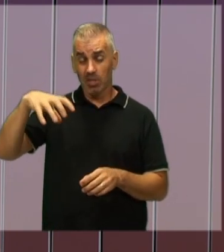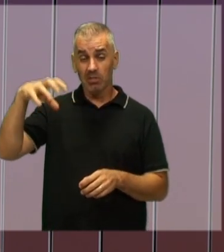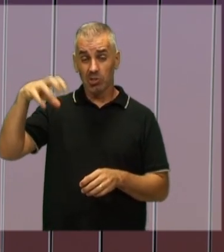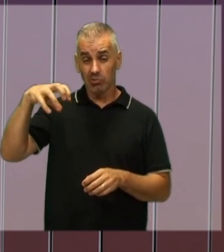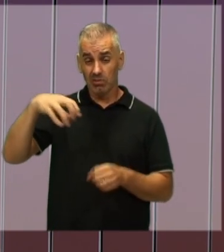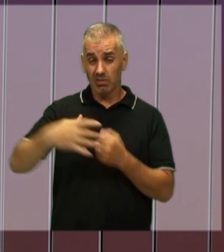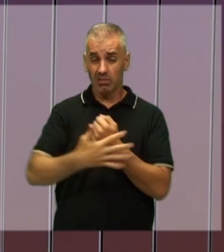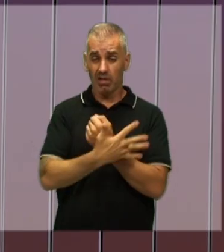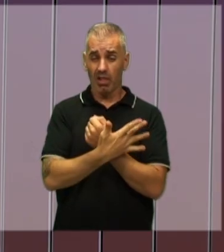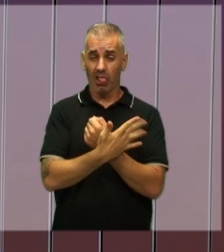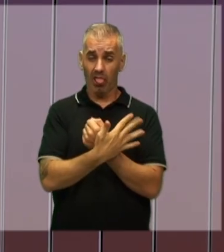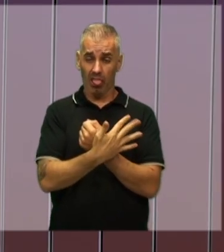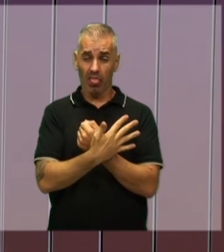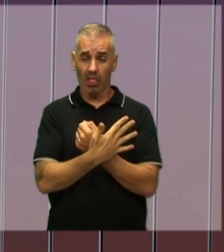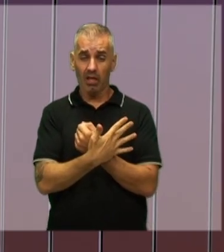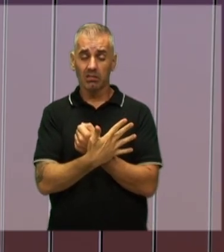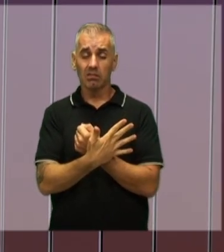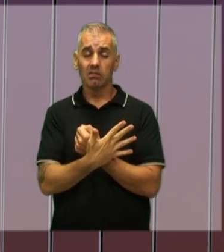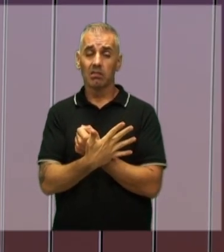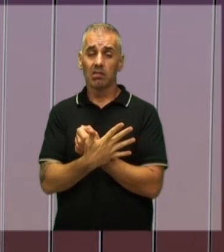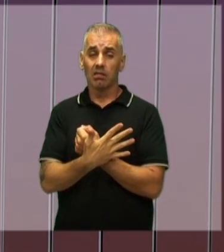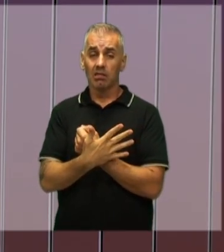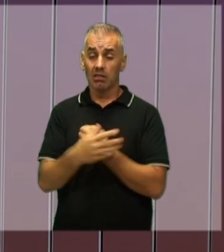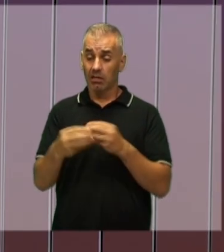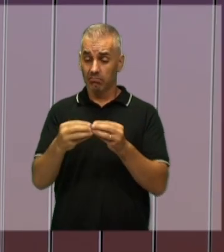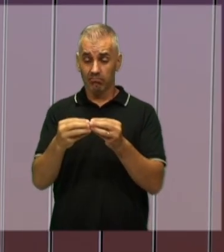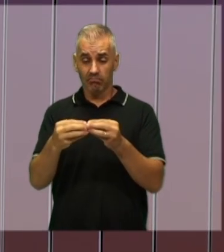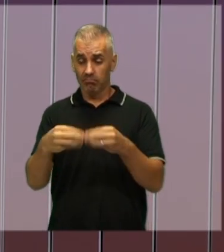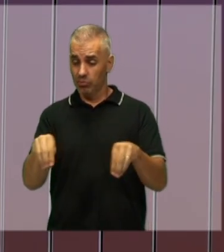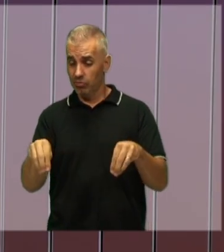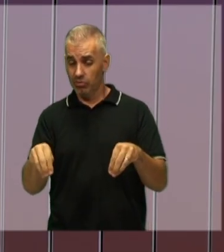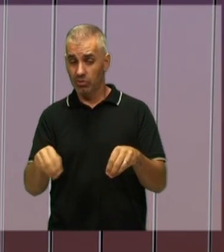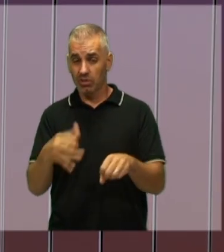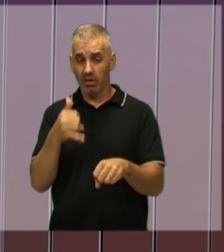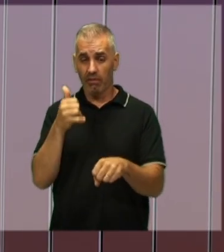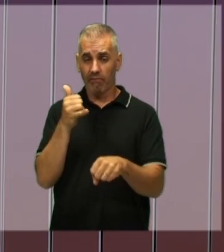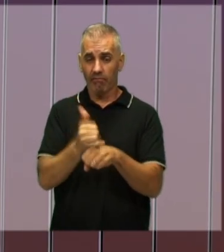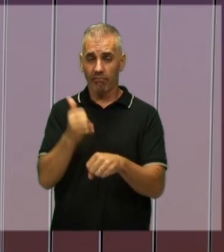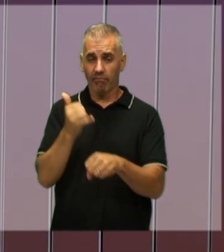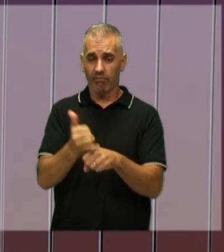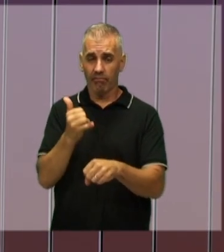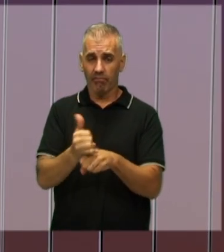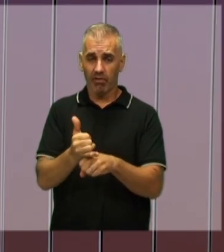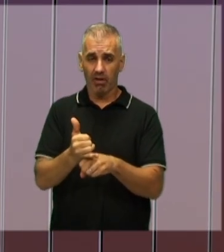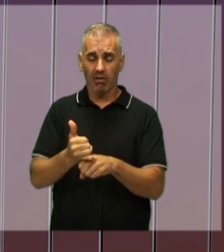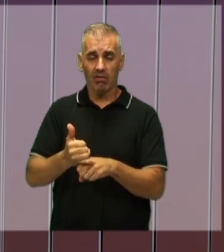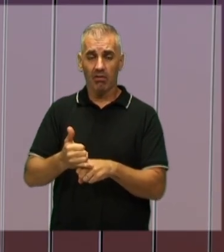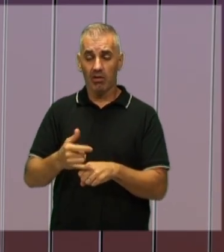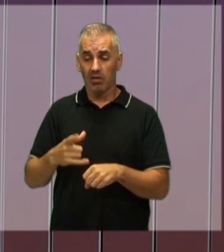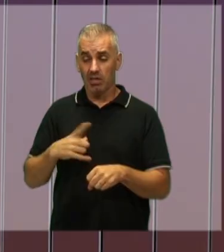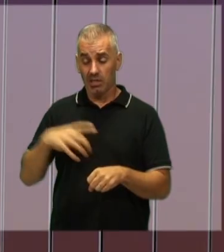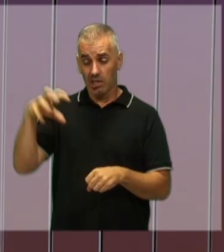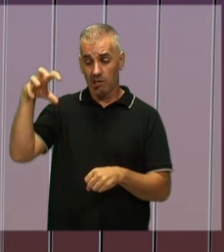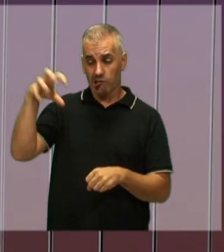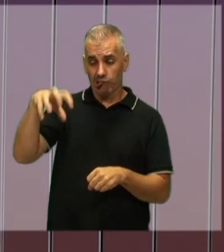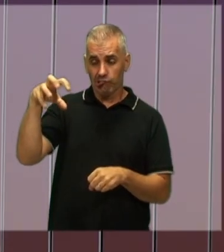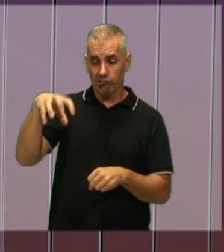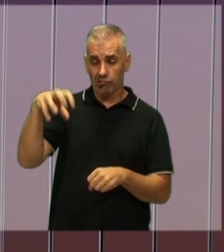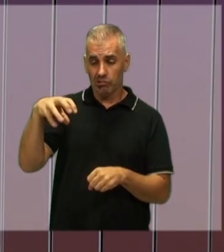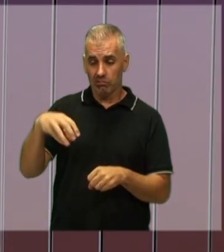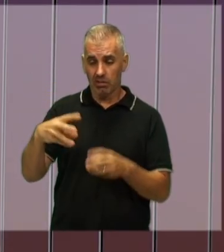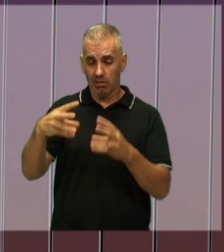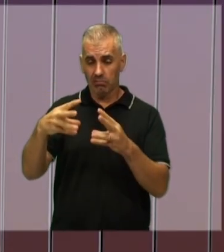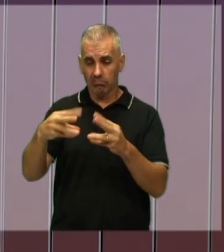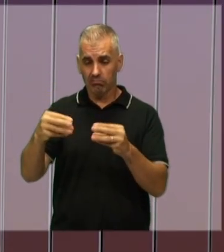ela é muito ácida, né? Então, tudo que é de metal que recebe a água da chuva, ela deteriora muito